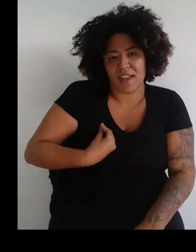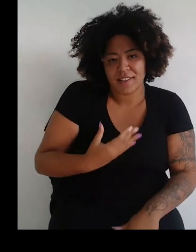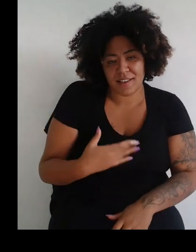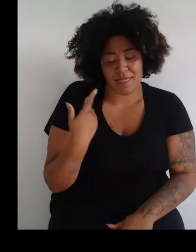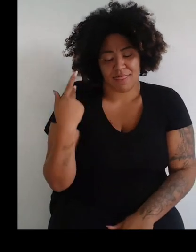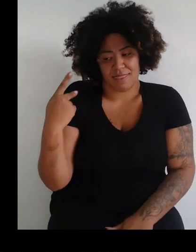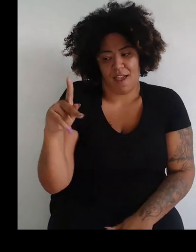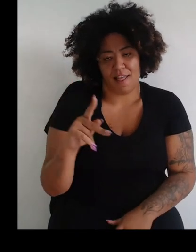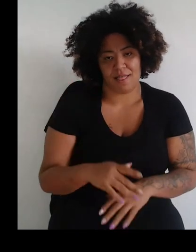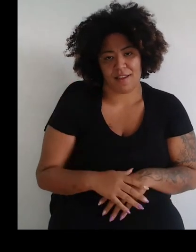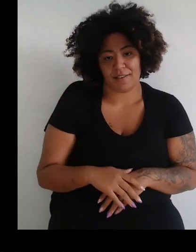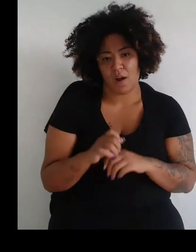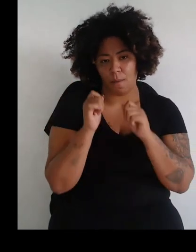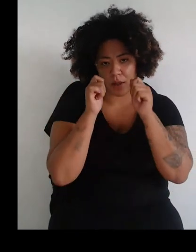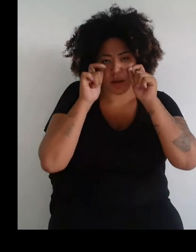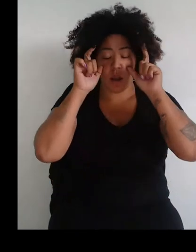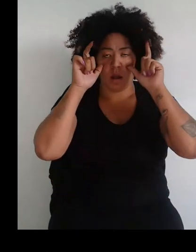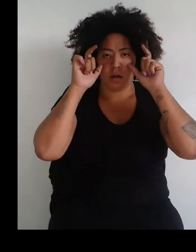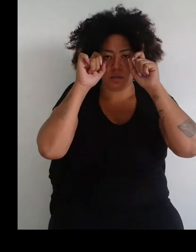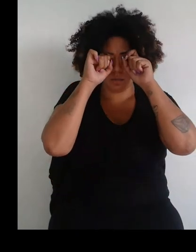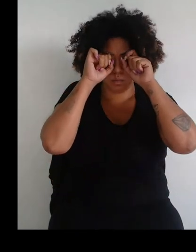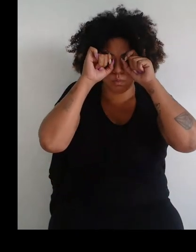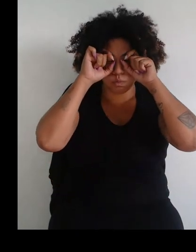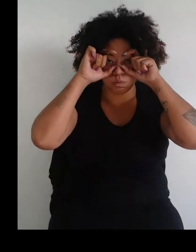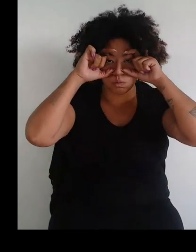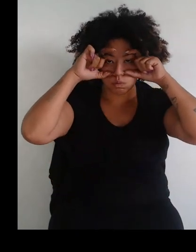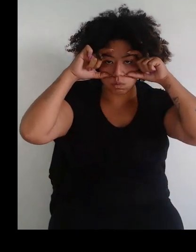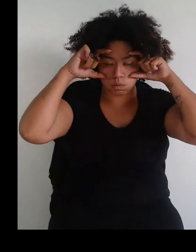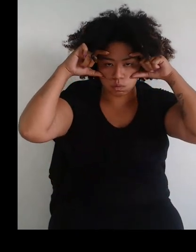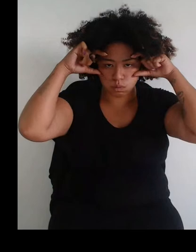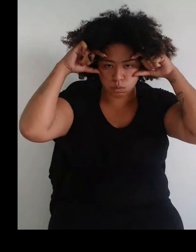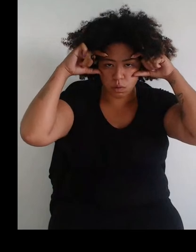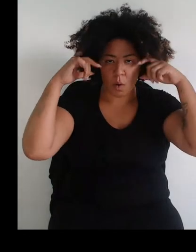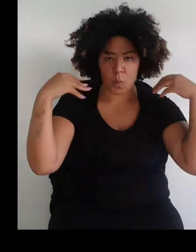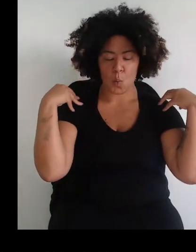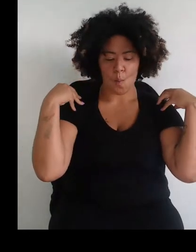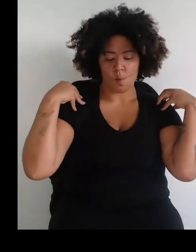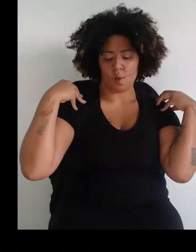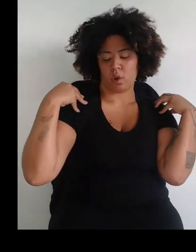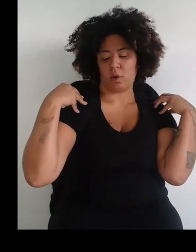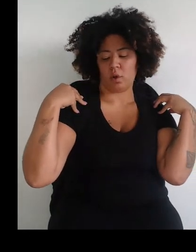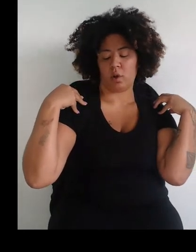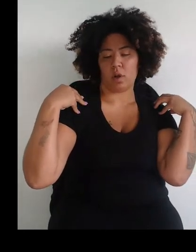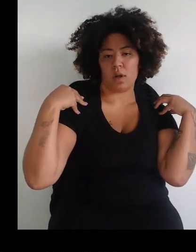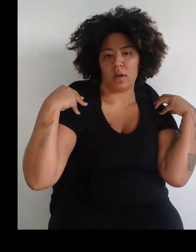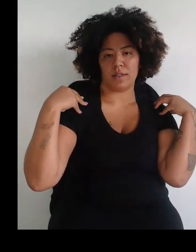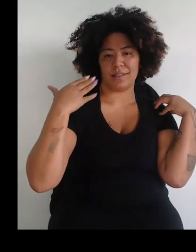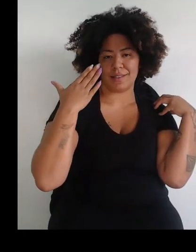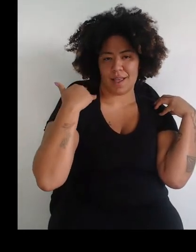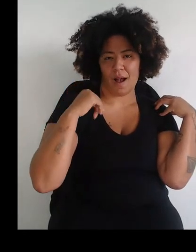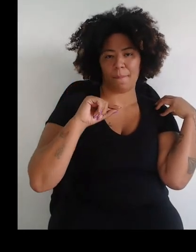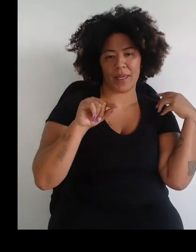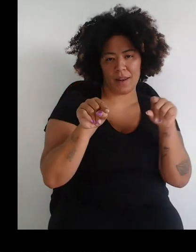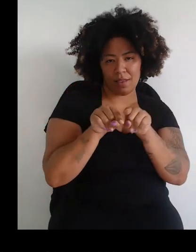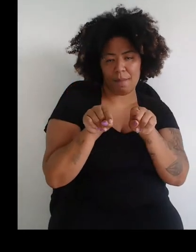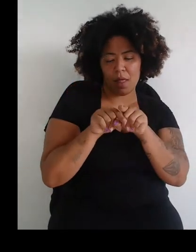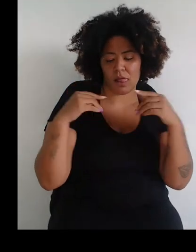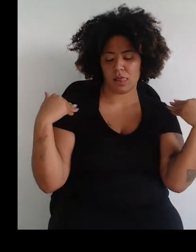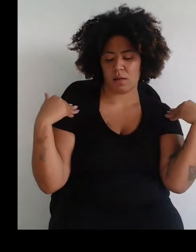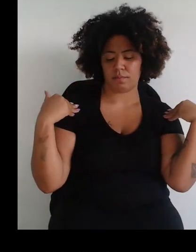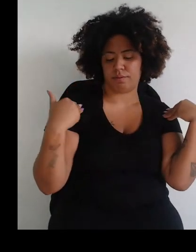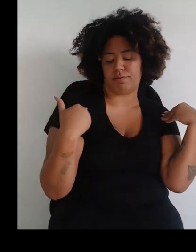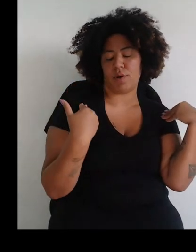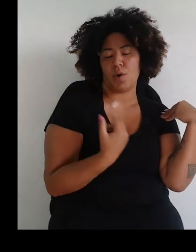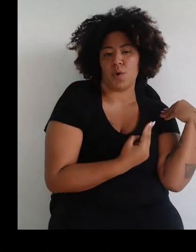arregalados o punho teatral negando sua própria flacidez o nome misterioso